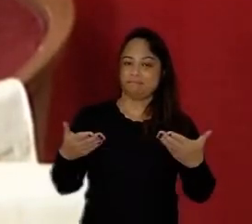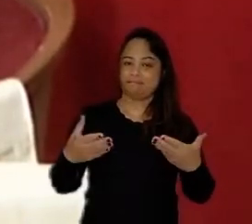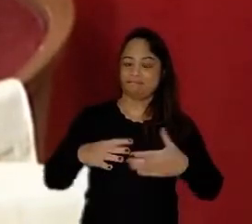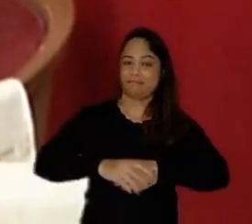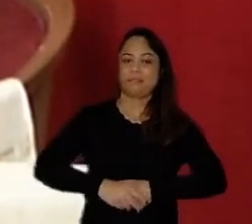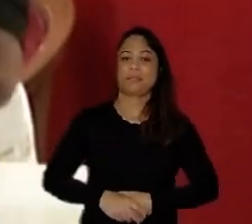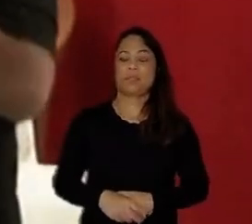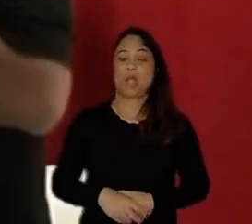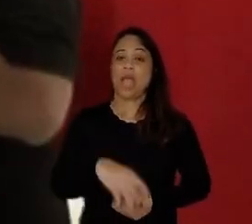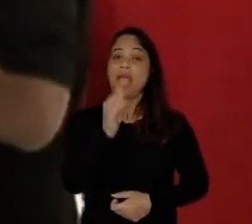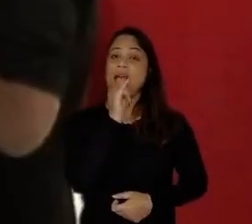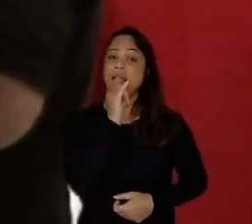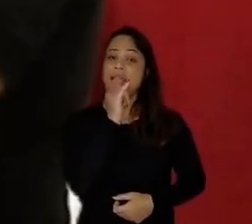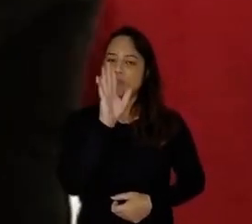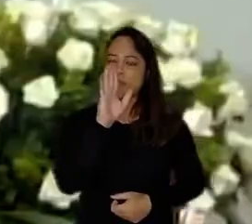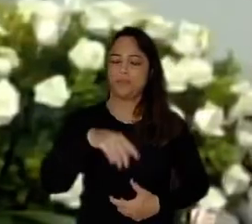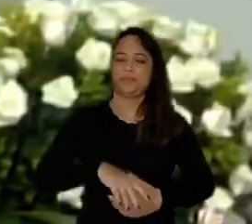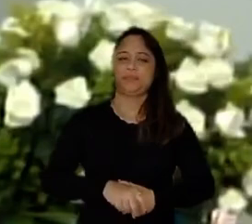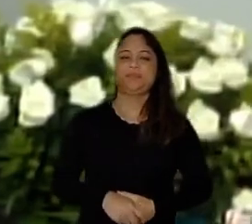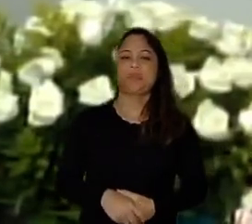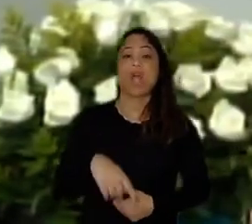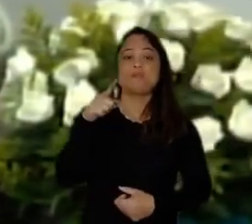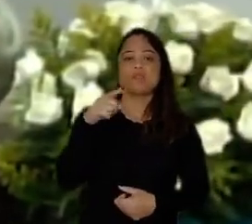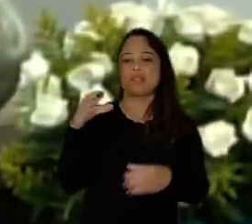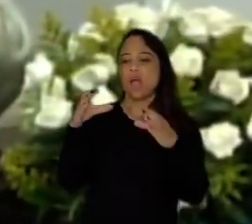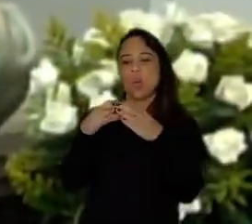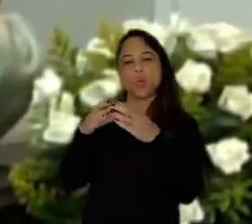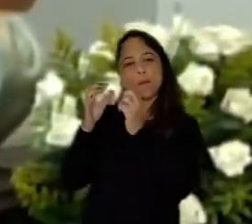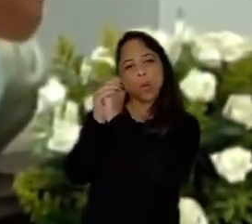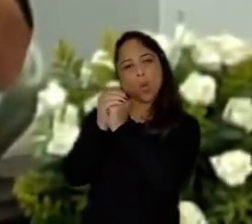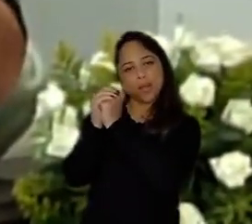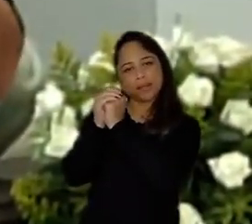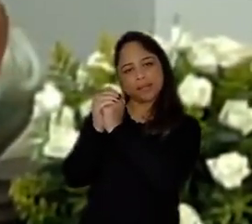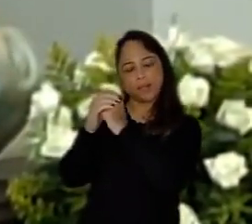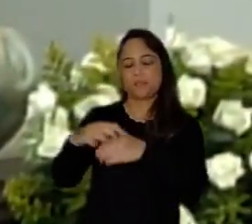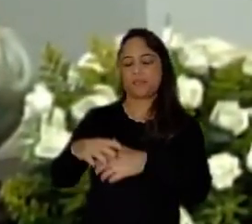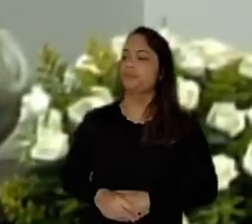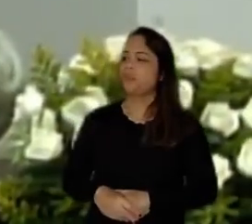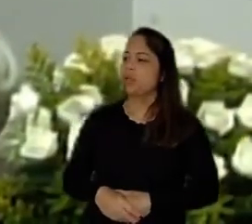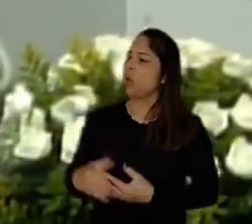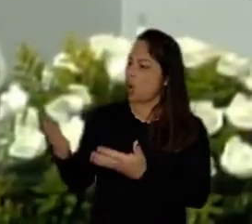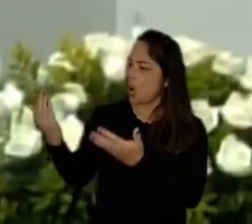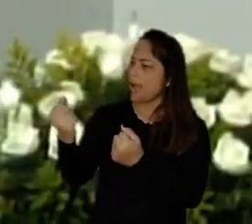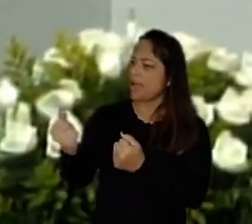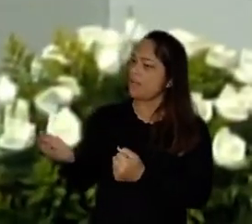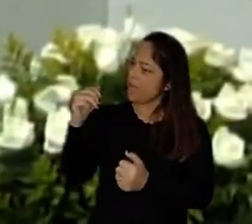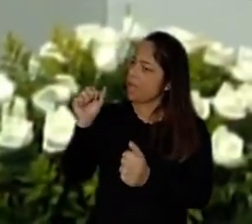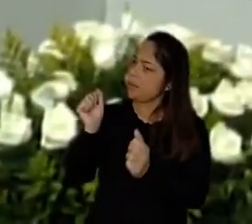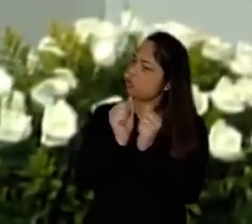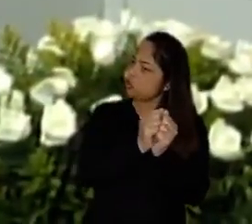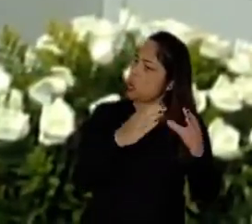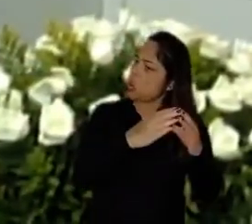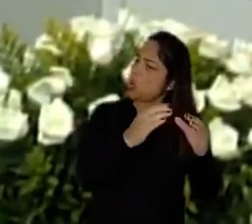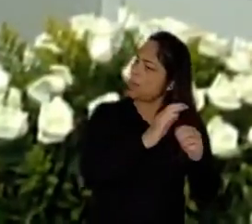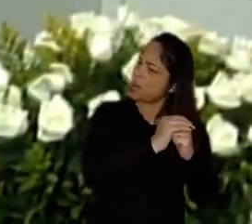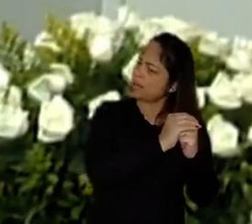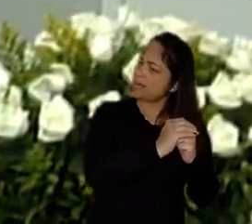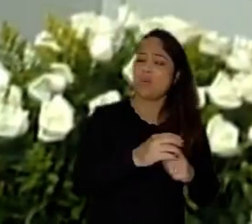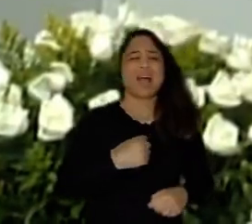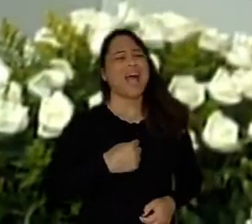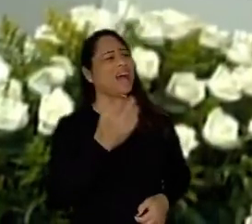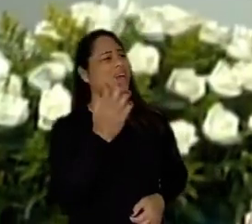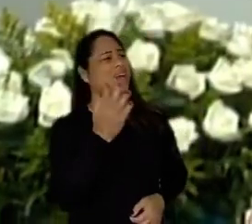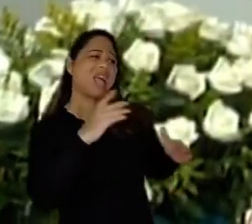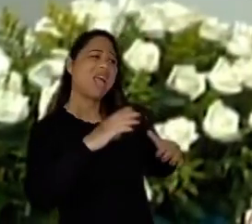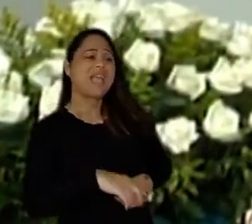Exemplo número 1. Você vai no grupo de oração hoje, Ciclano? Ué, eu não sei, talvez eu vou sair mais tarde,